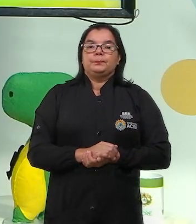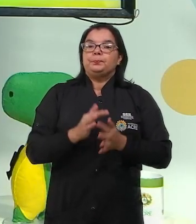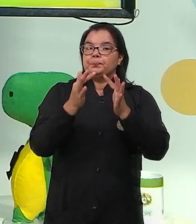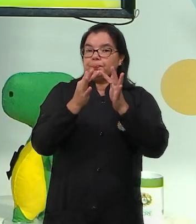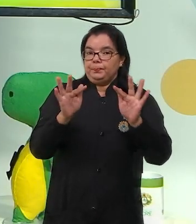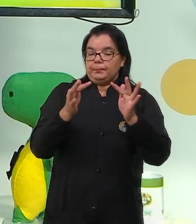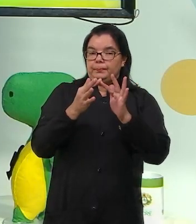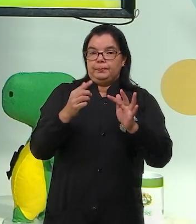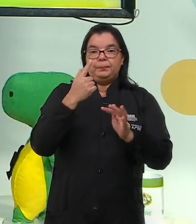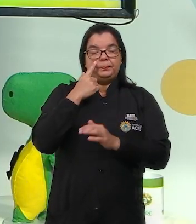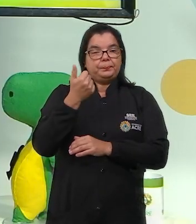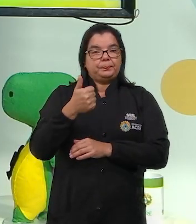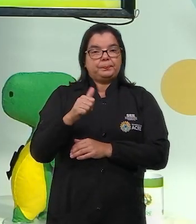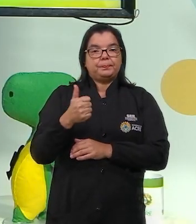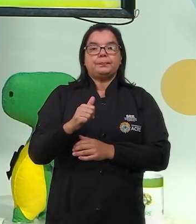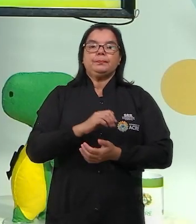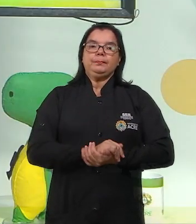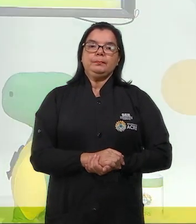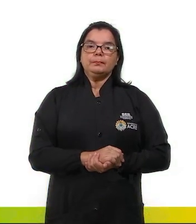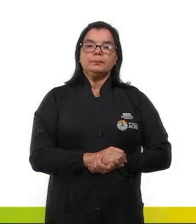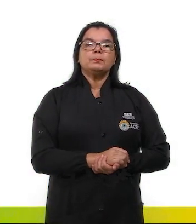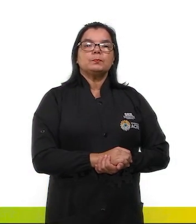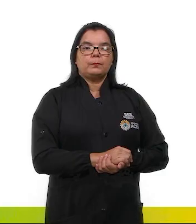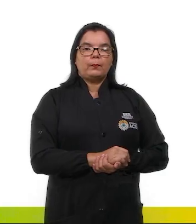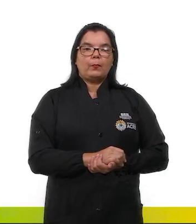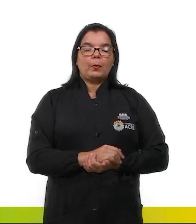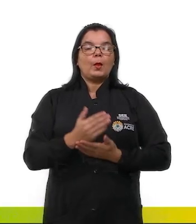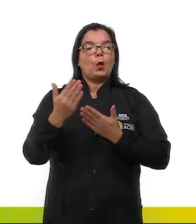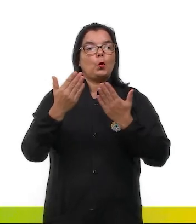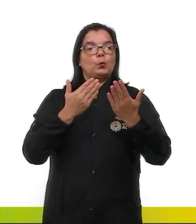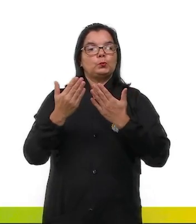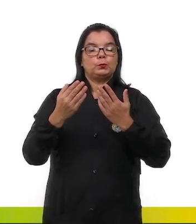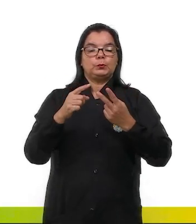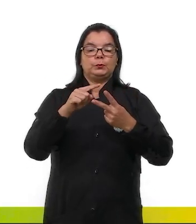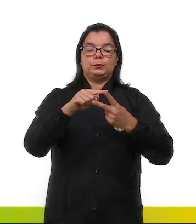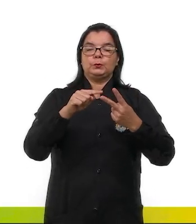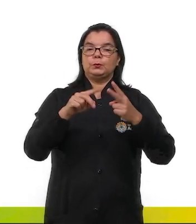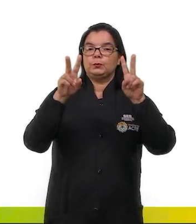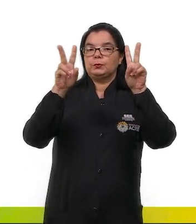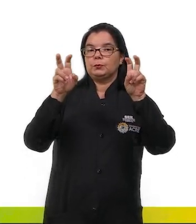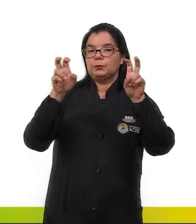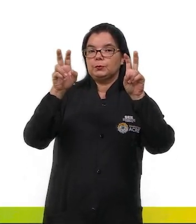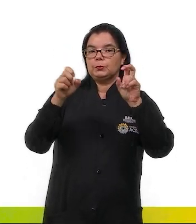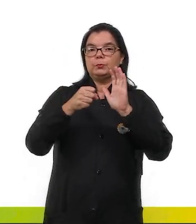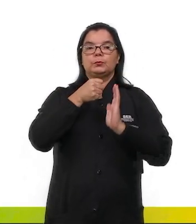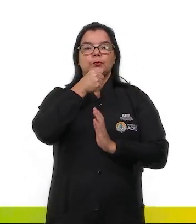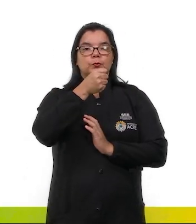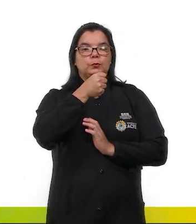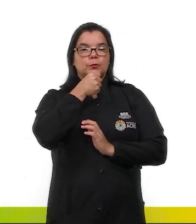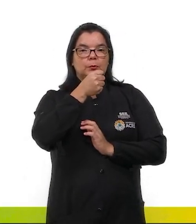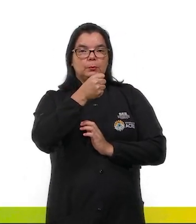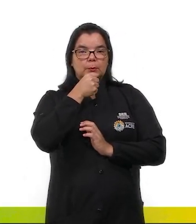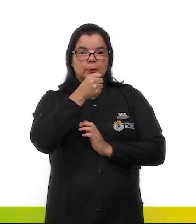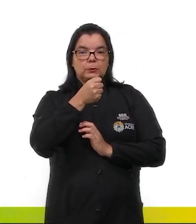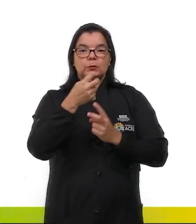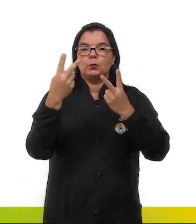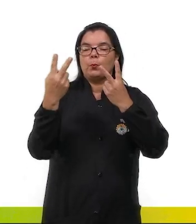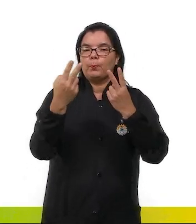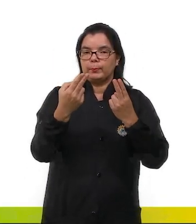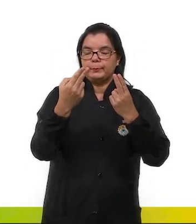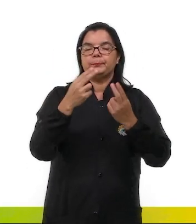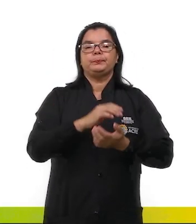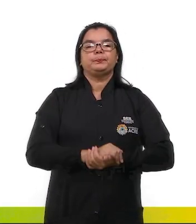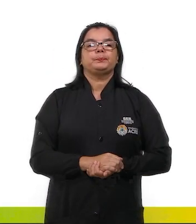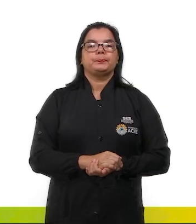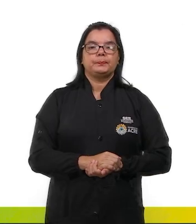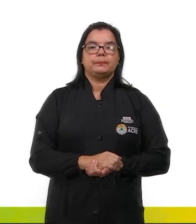frasezinhas e nós vamos analisar. Então vamos lá. Compare entre esses dois títulos de reportagem sobre o